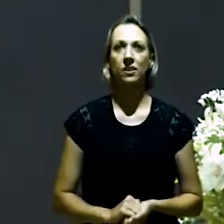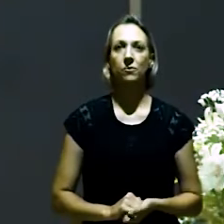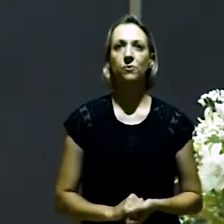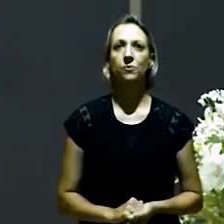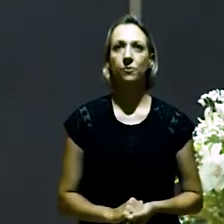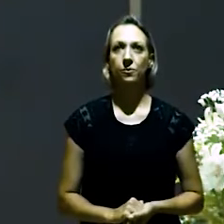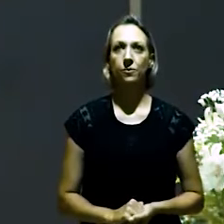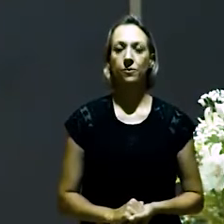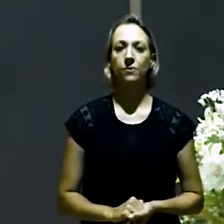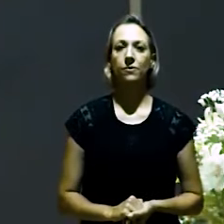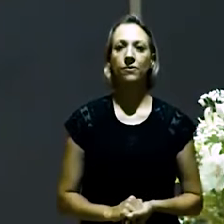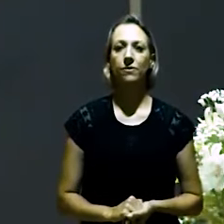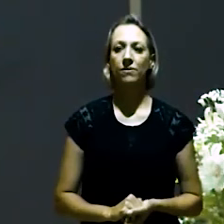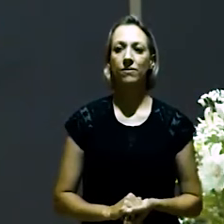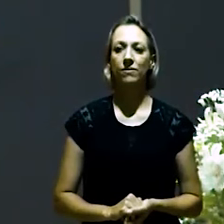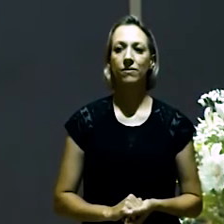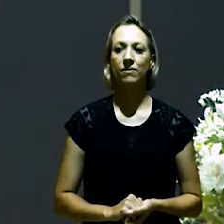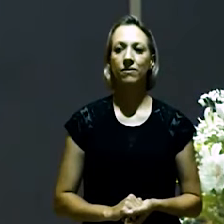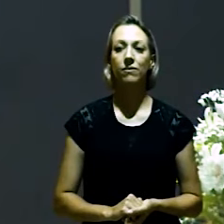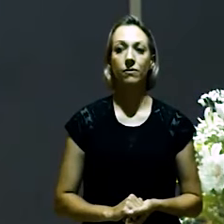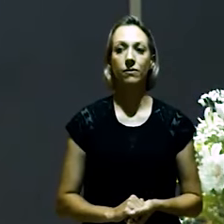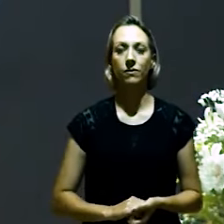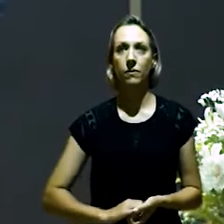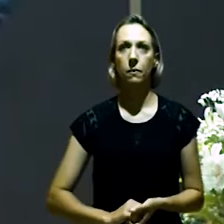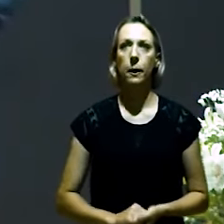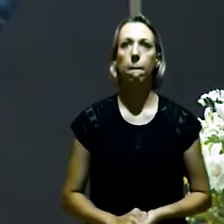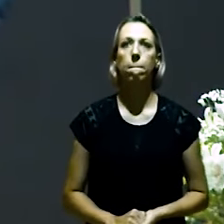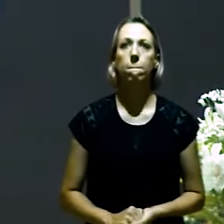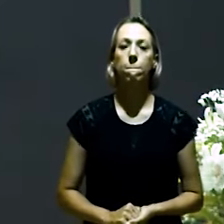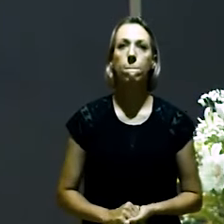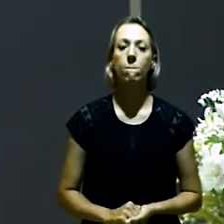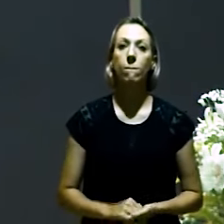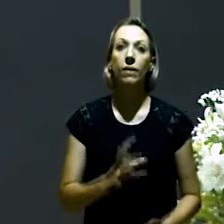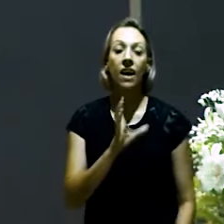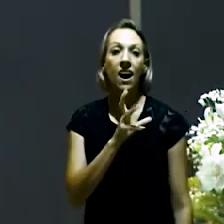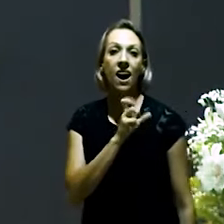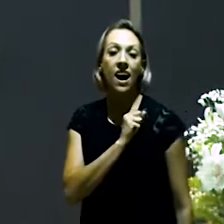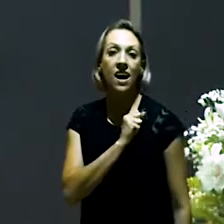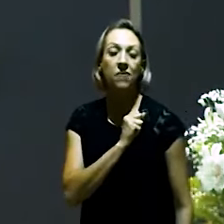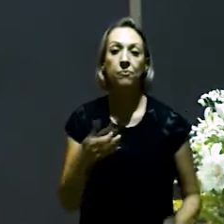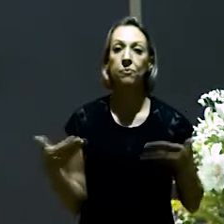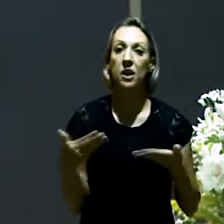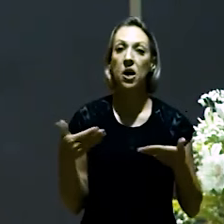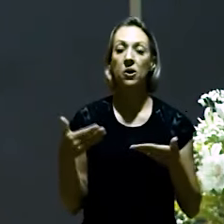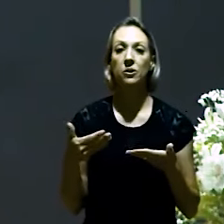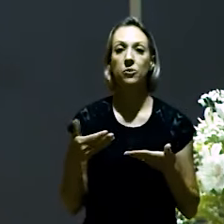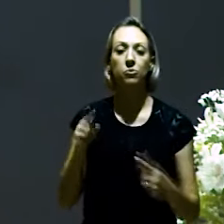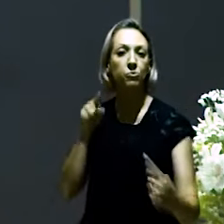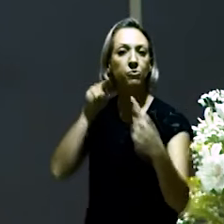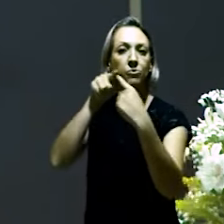Jesus. Queridos, eu tenho como proposta de pregação nessa